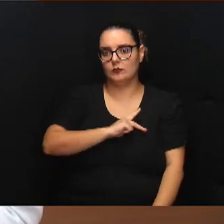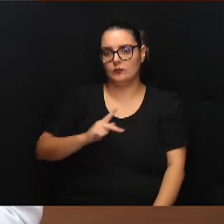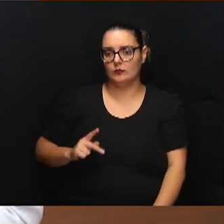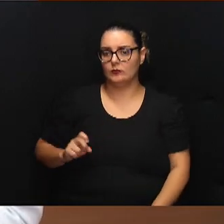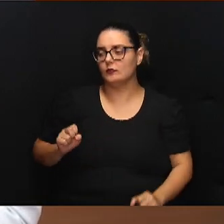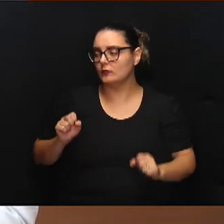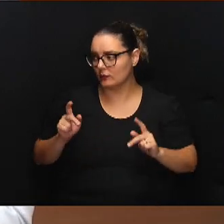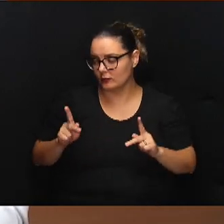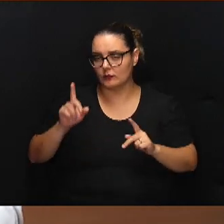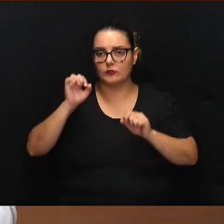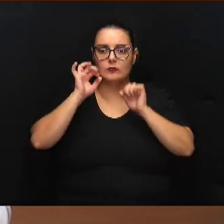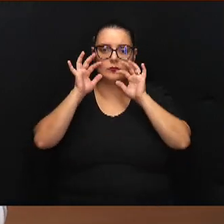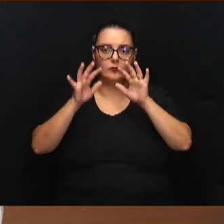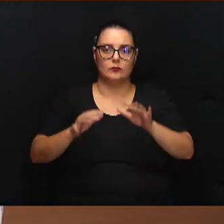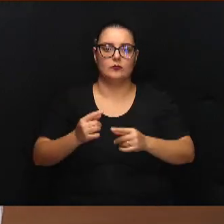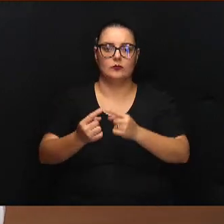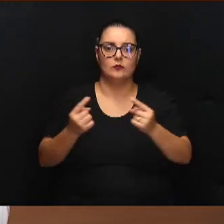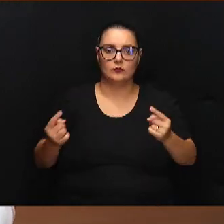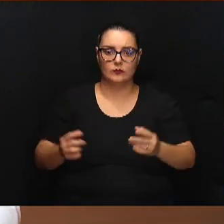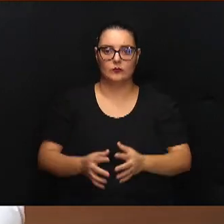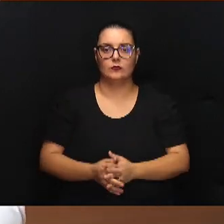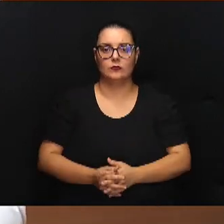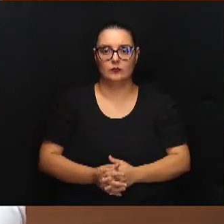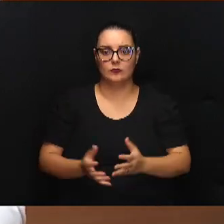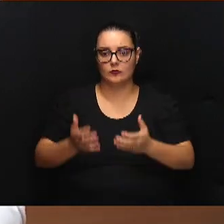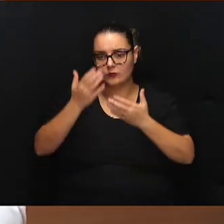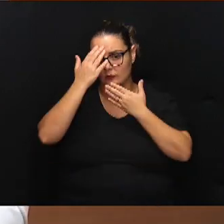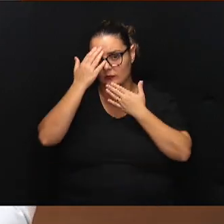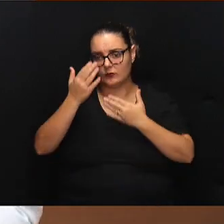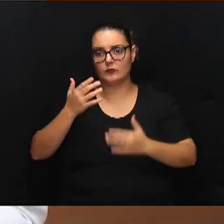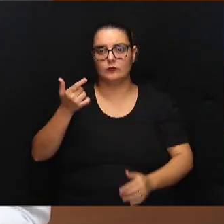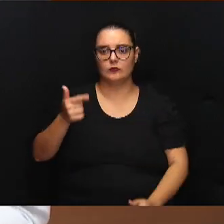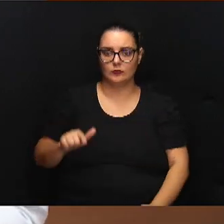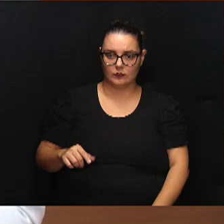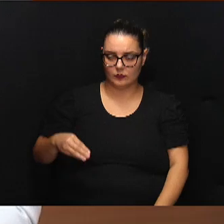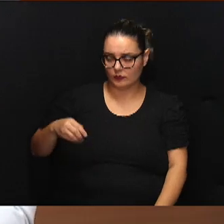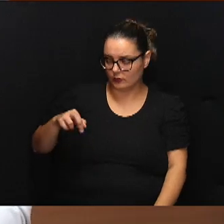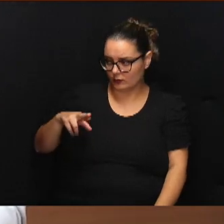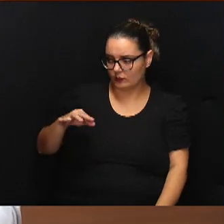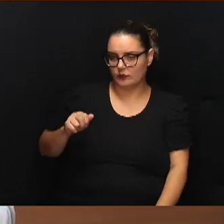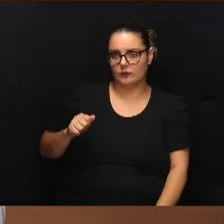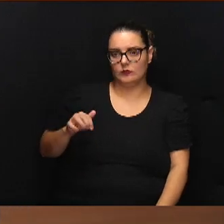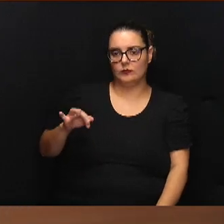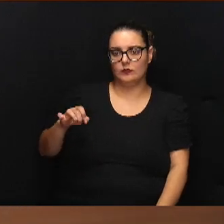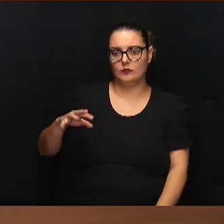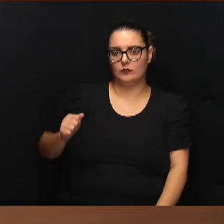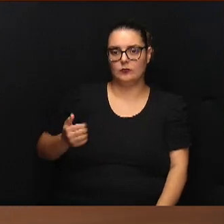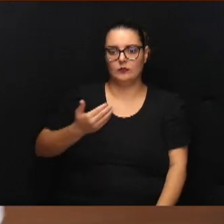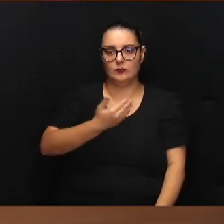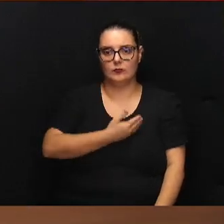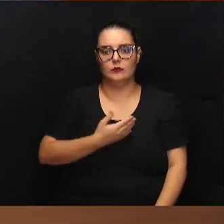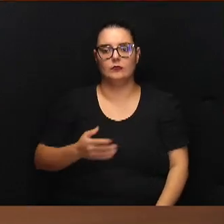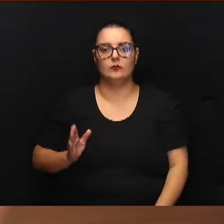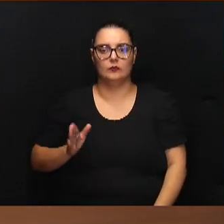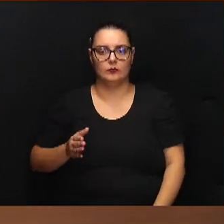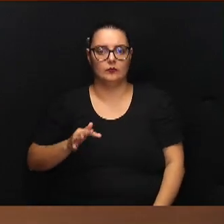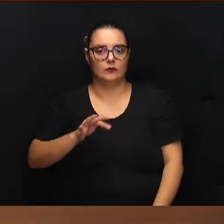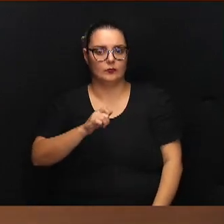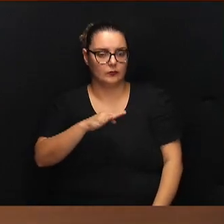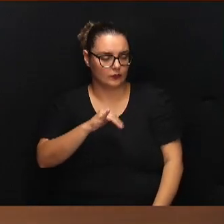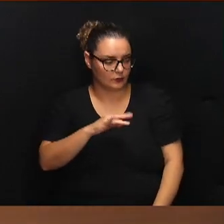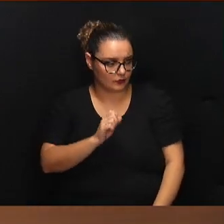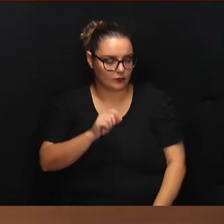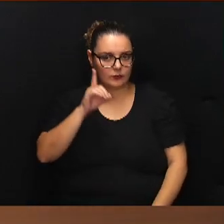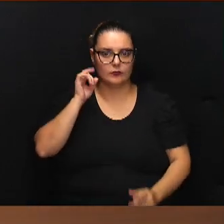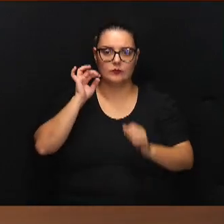bom? Deus abençoe a cada uma de vocês. Quero agradecer mais uma vez aí a Maria Fernanda, grande amiga aí também já. Fabiana,